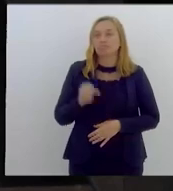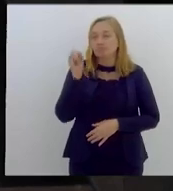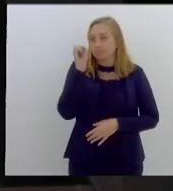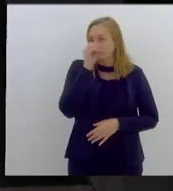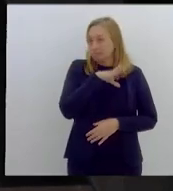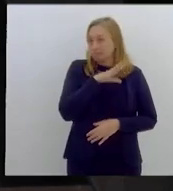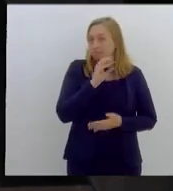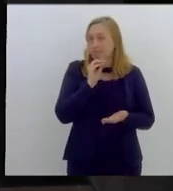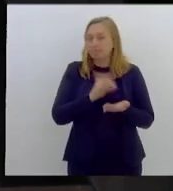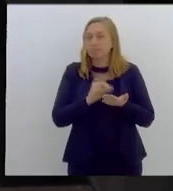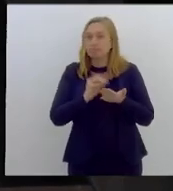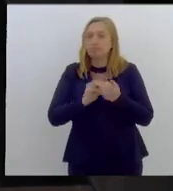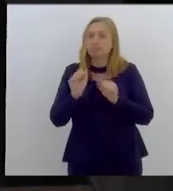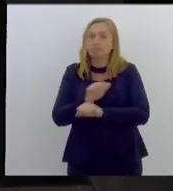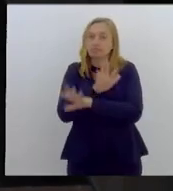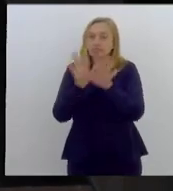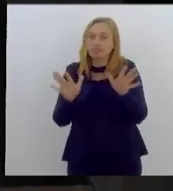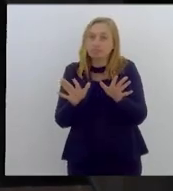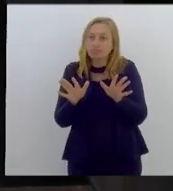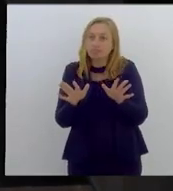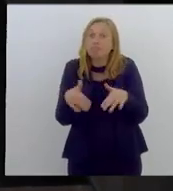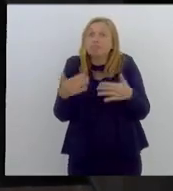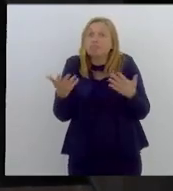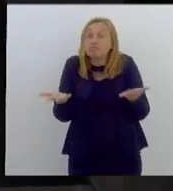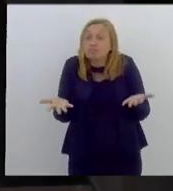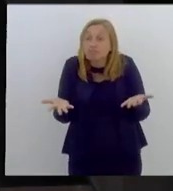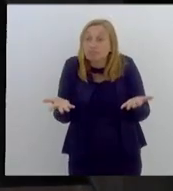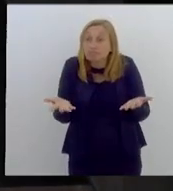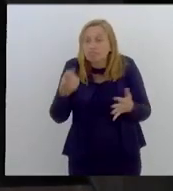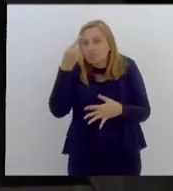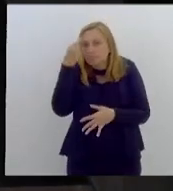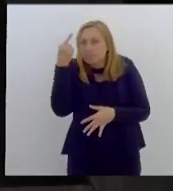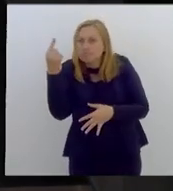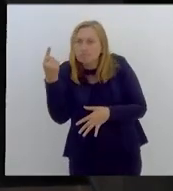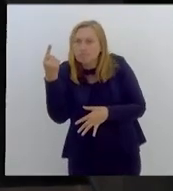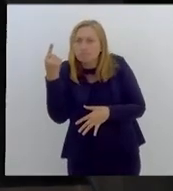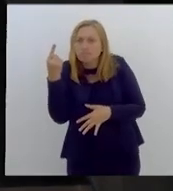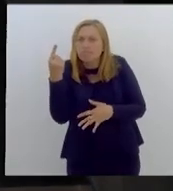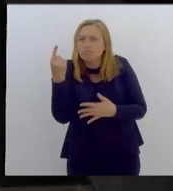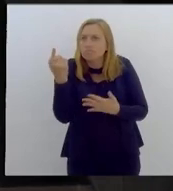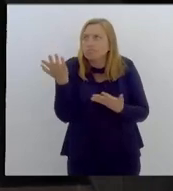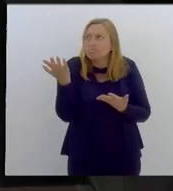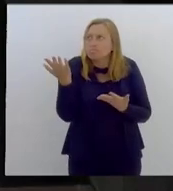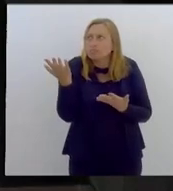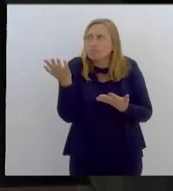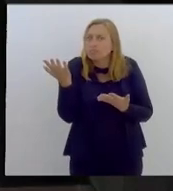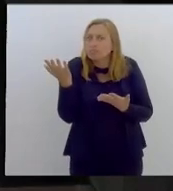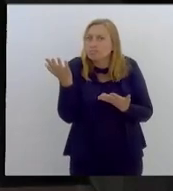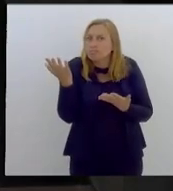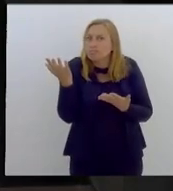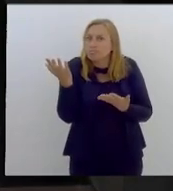absurdamente na falta de transparência e numa lógica completamente